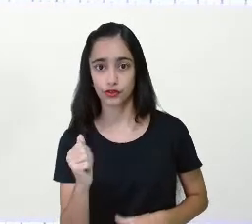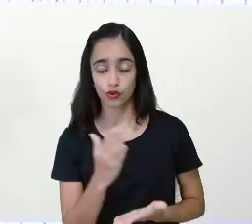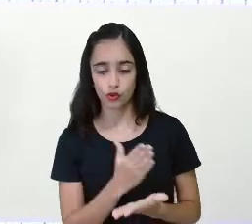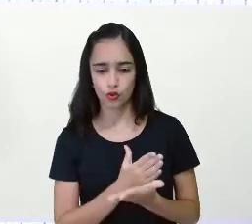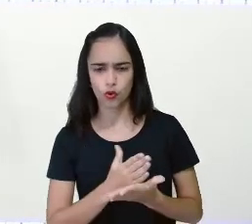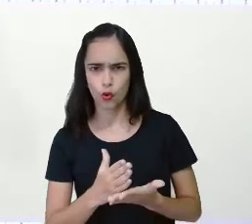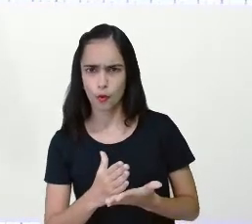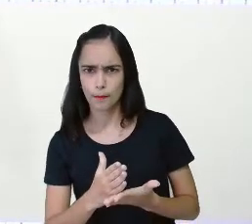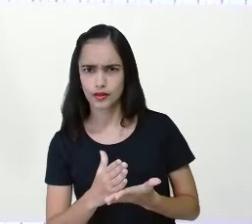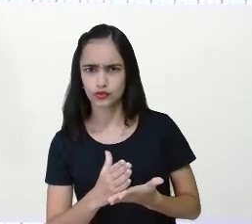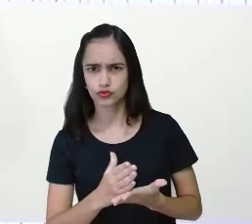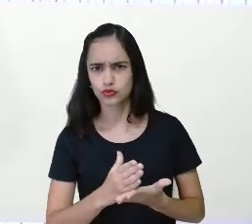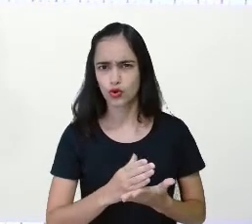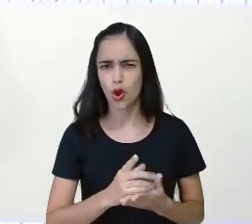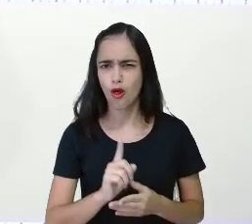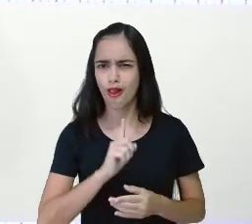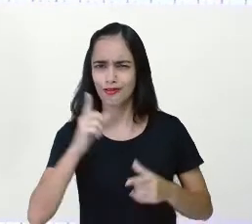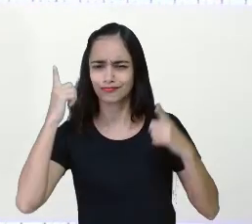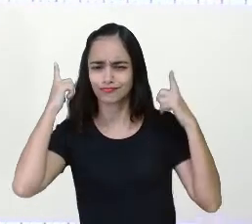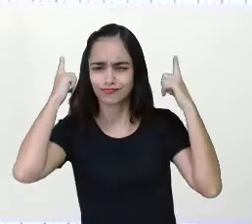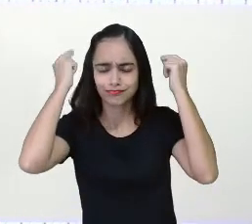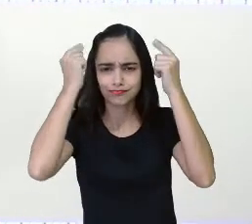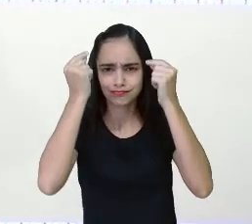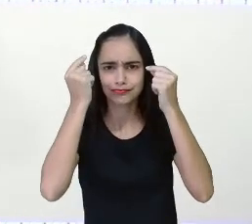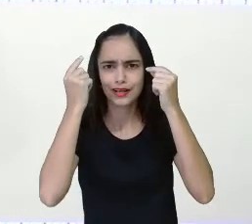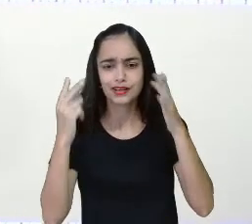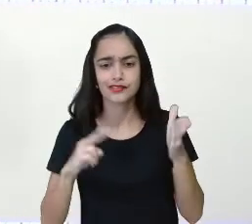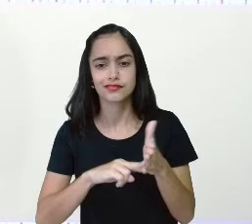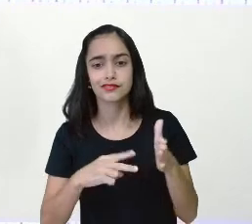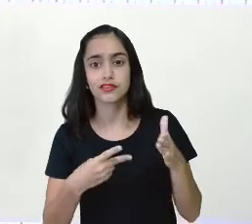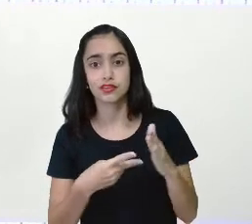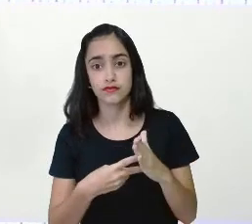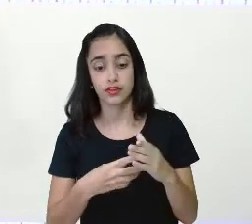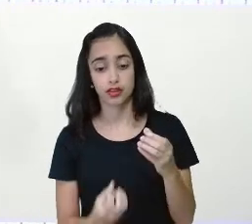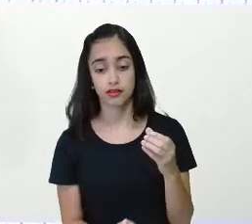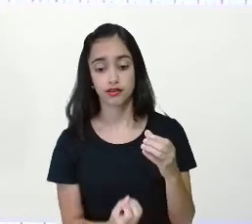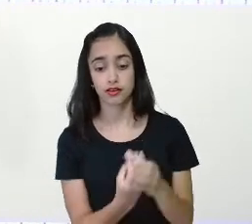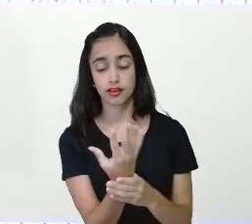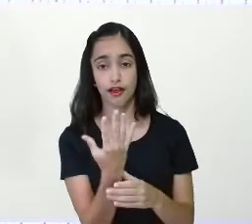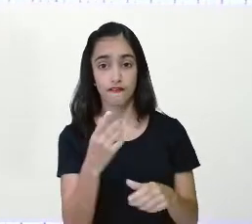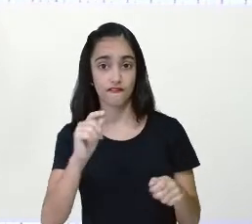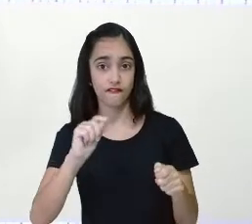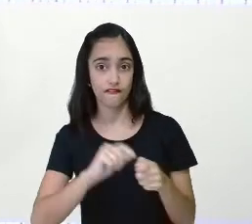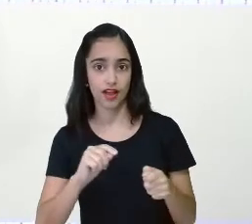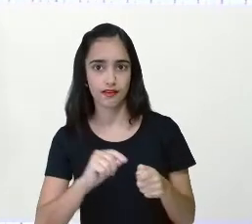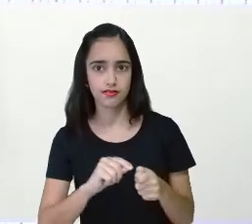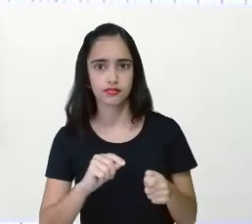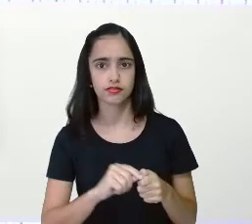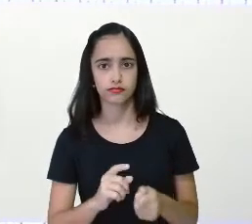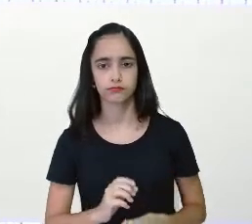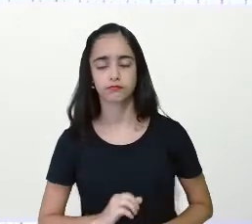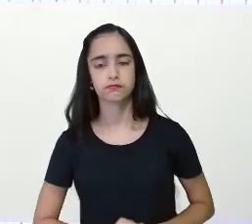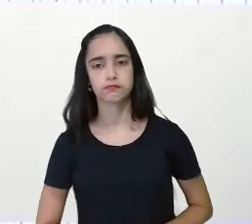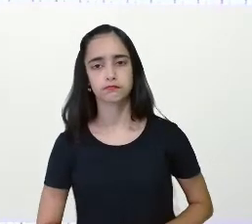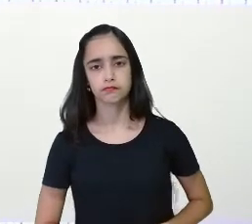é poie, que significa criar, fazer, inventar, não é?